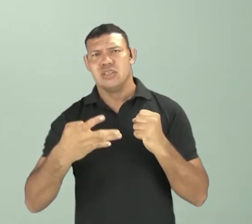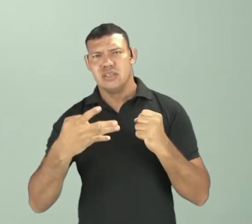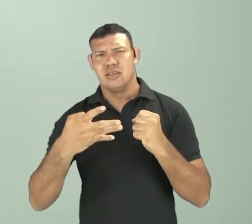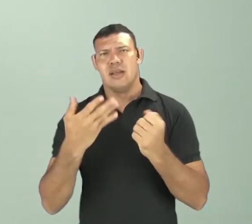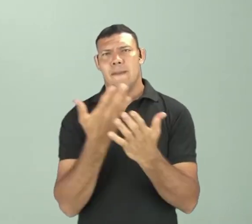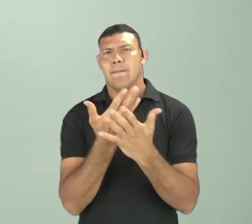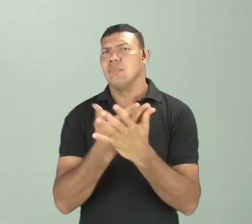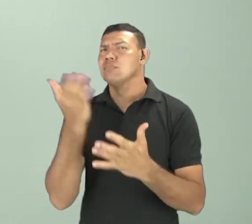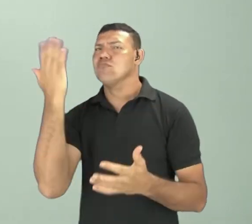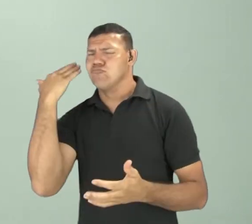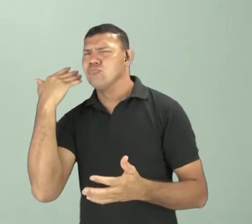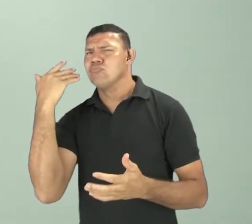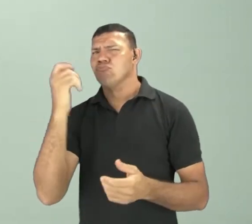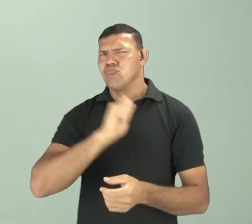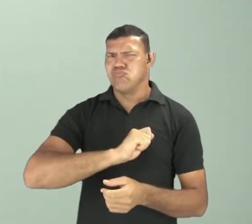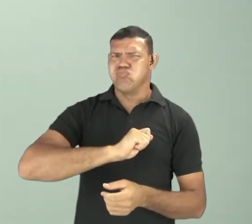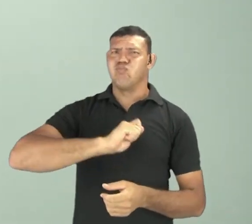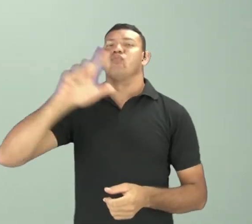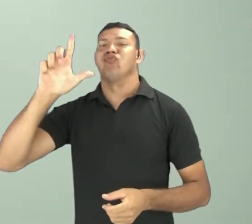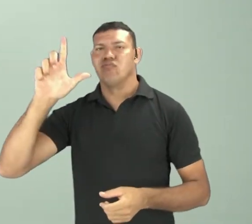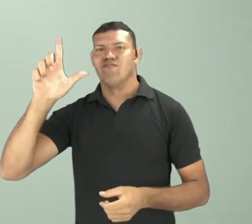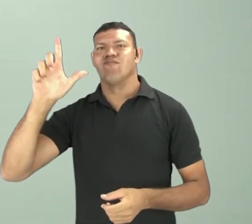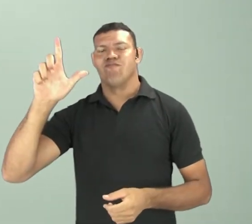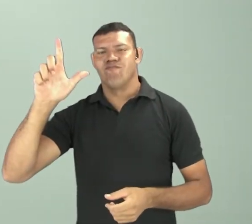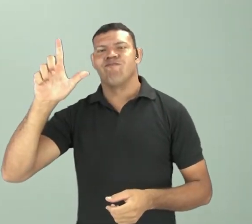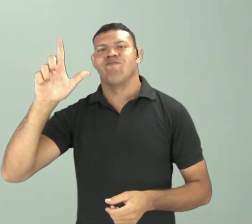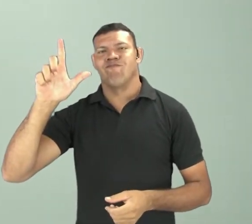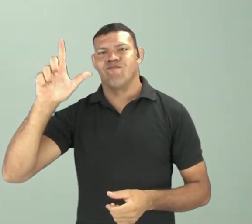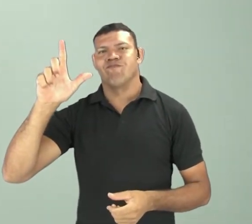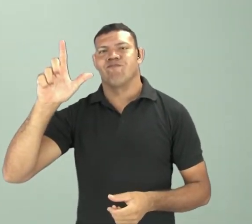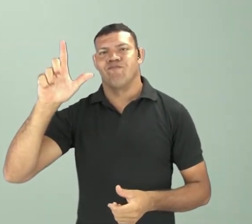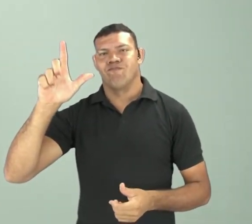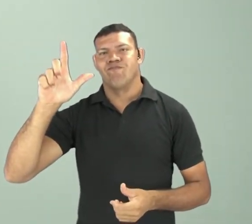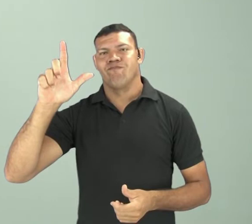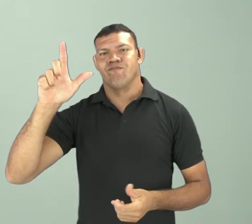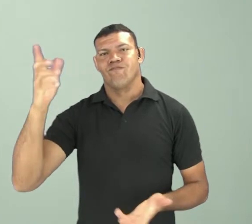tivemos aí um aumento gritante